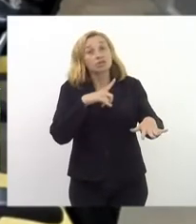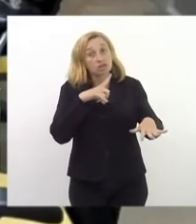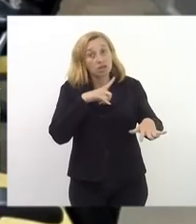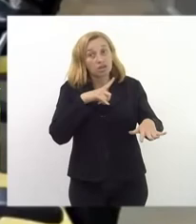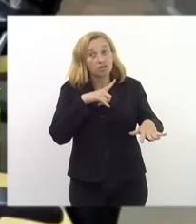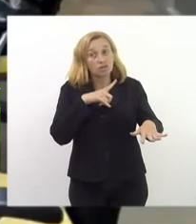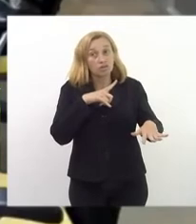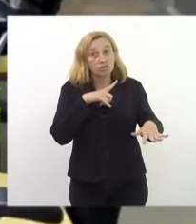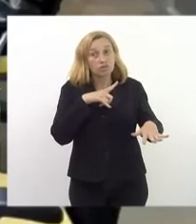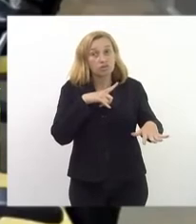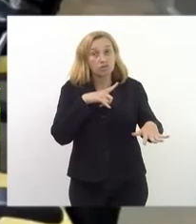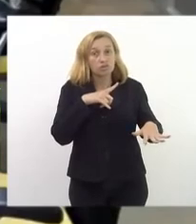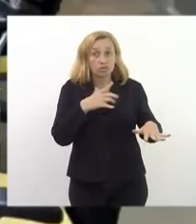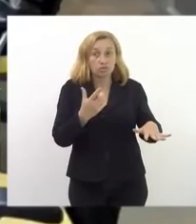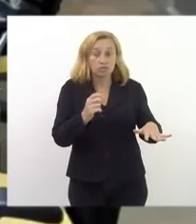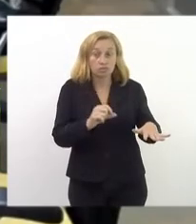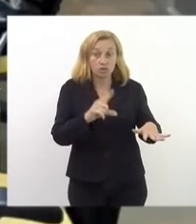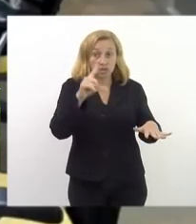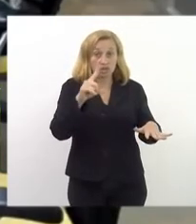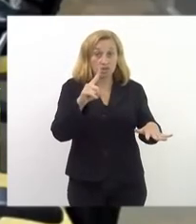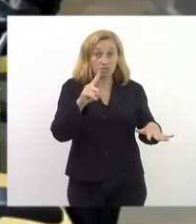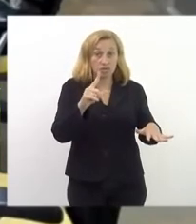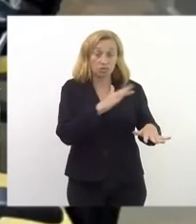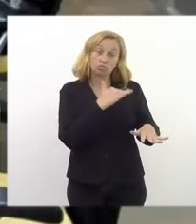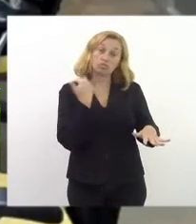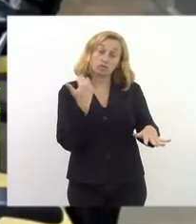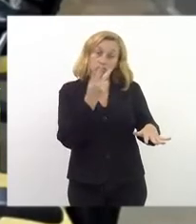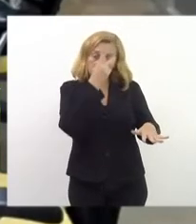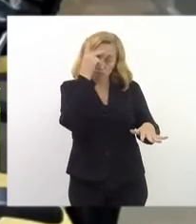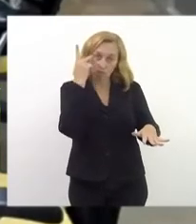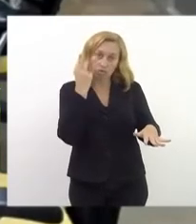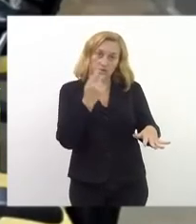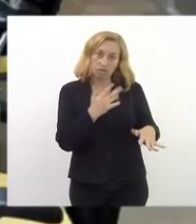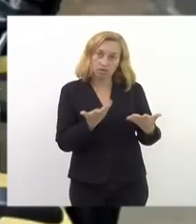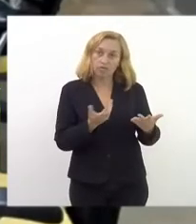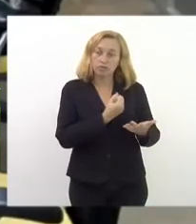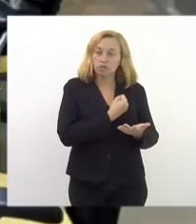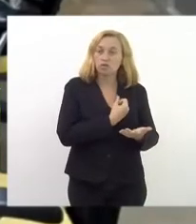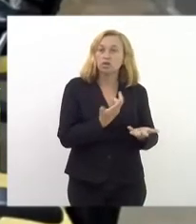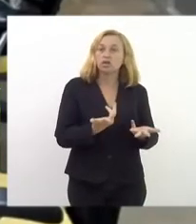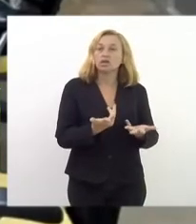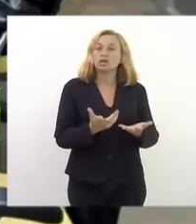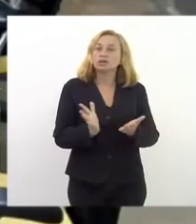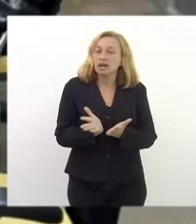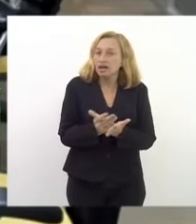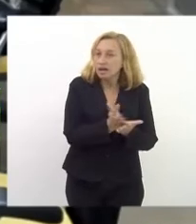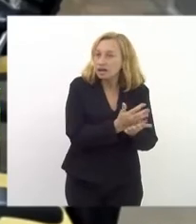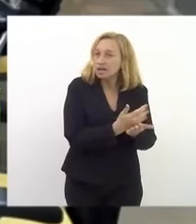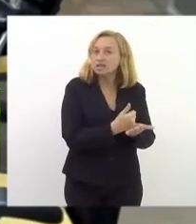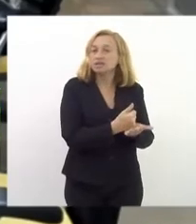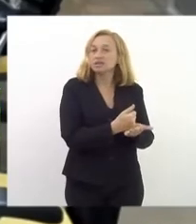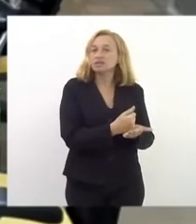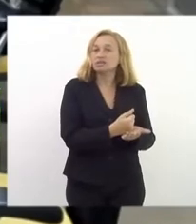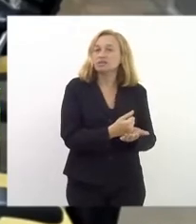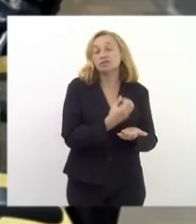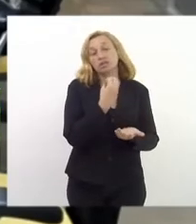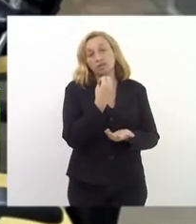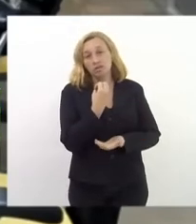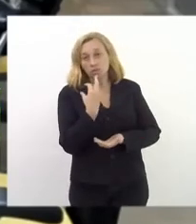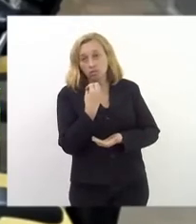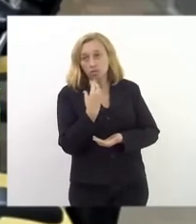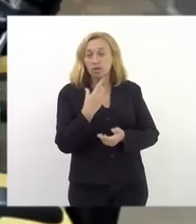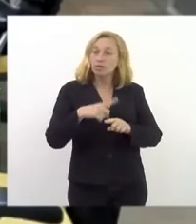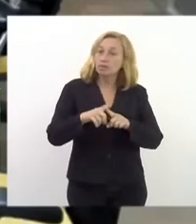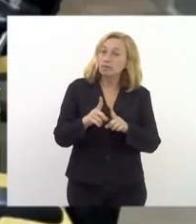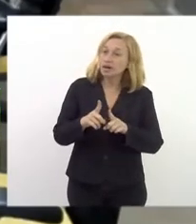do número de óbitos. É um número que, do ponto de vista da arrecadação, ele é muito positivo,